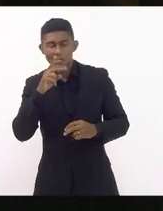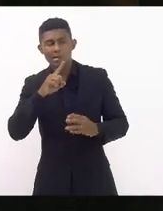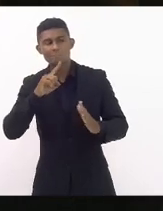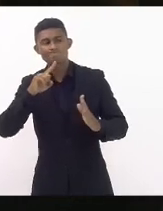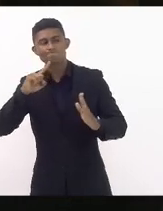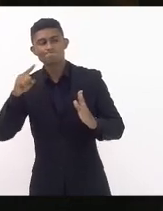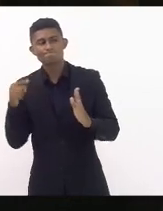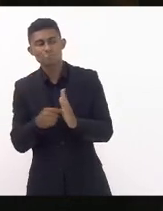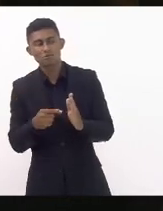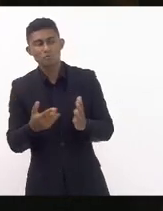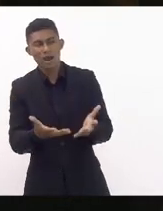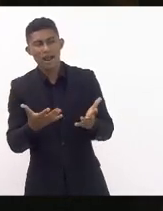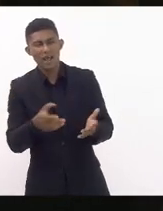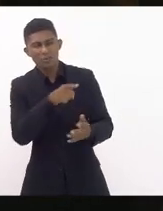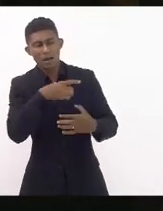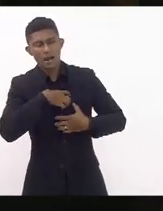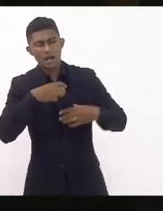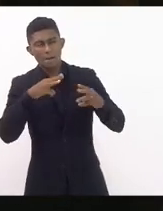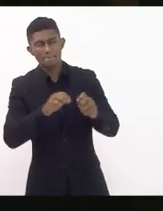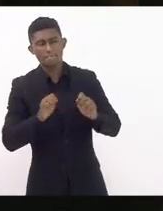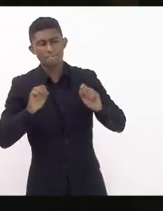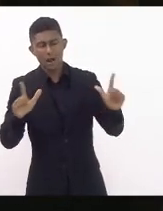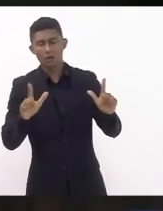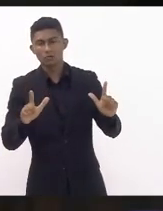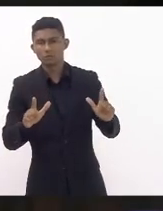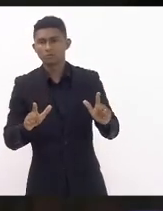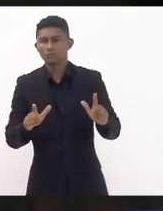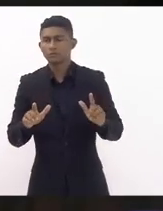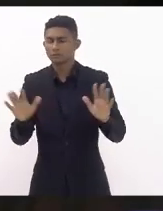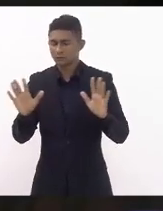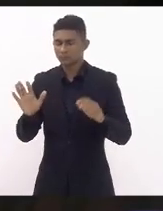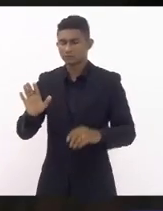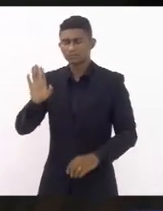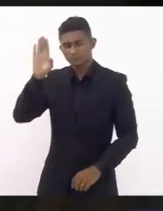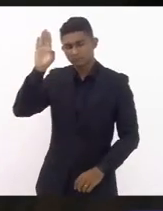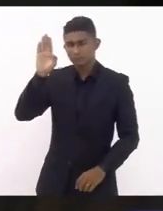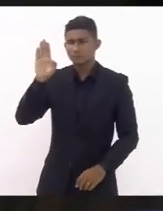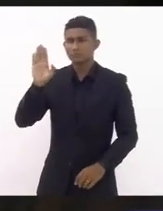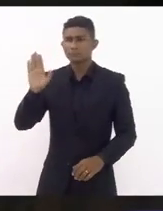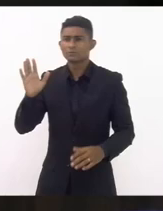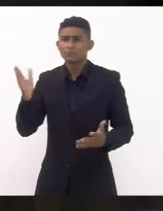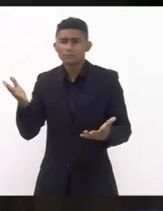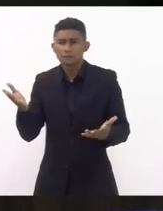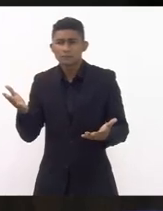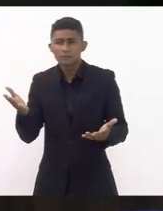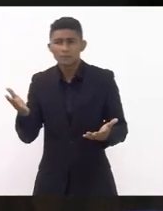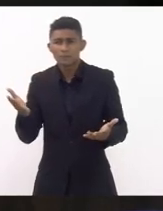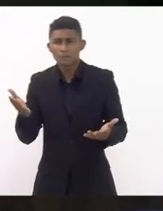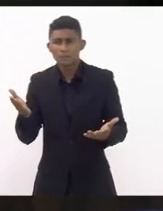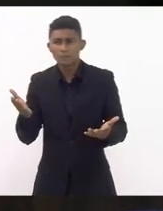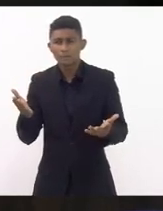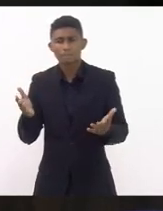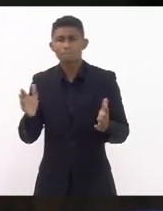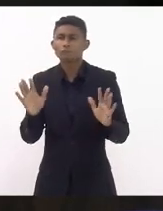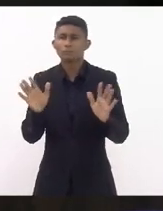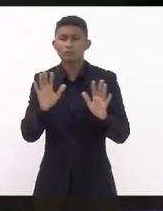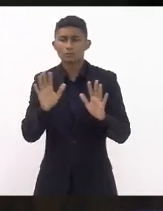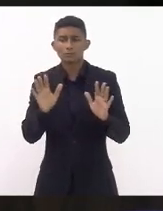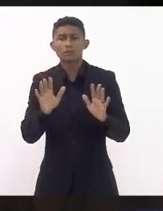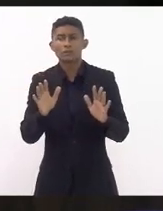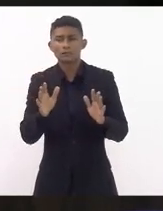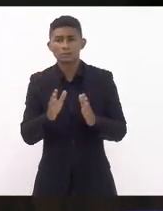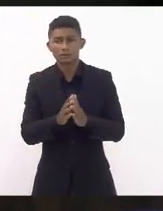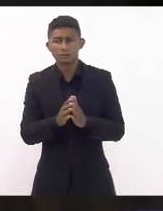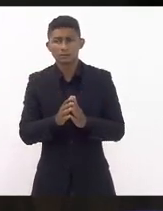causar qualquer mal-estar. Não foi nada disso. Não, deputado Carlos, uma parte. Não, e mais. Aqui, eu tenho